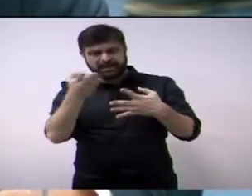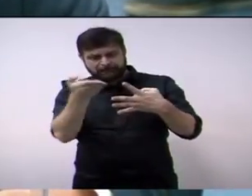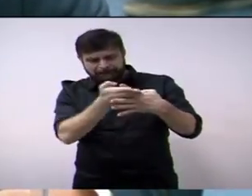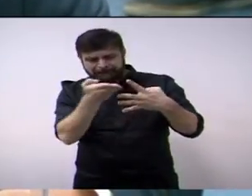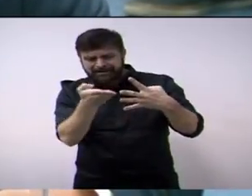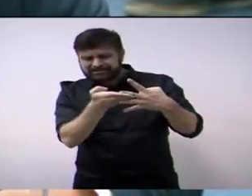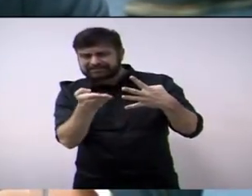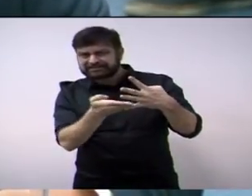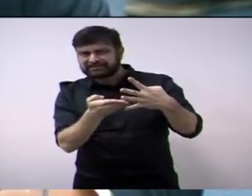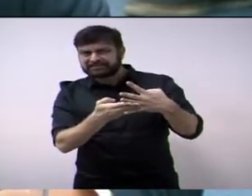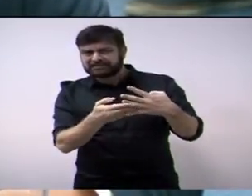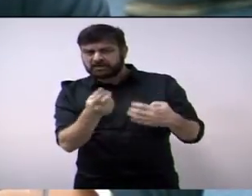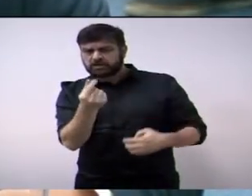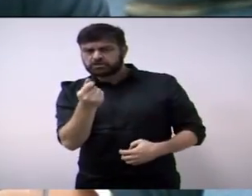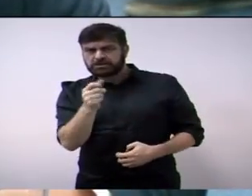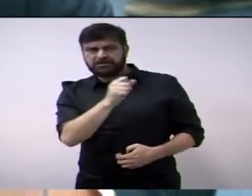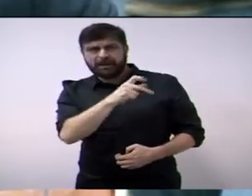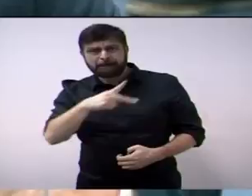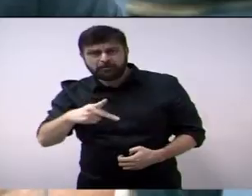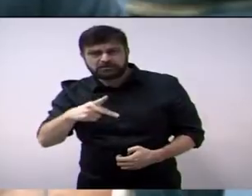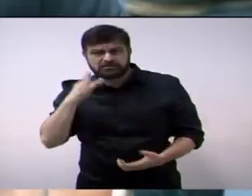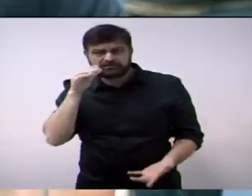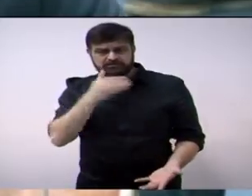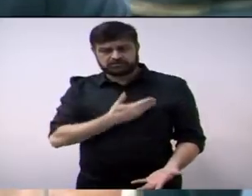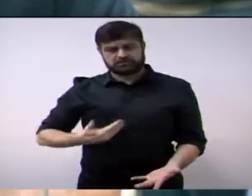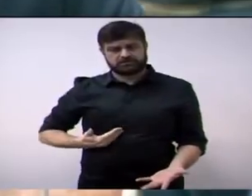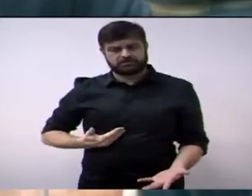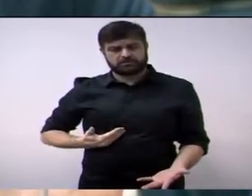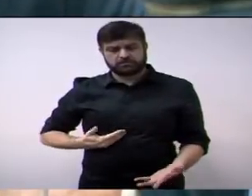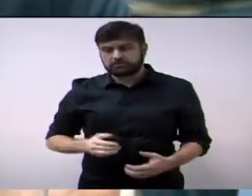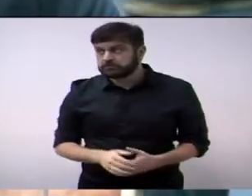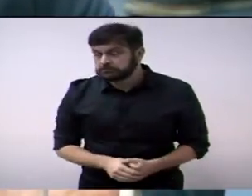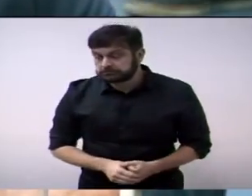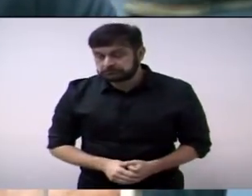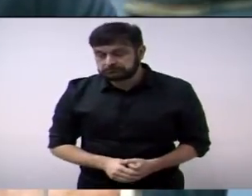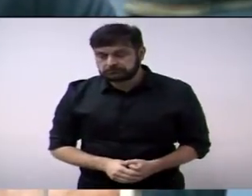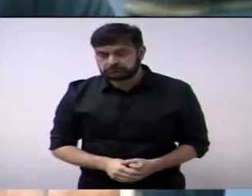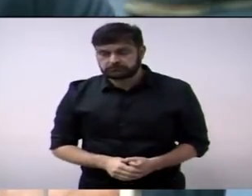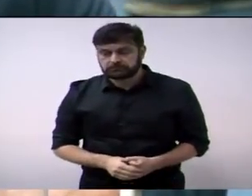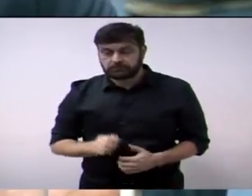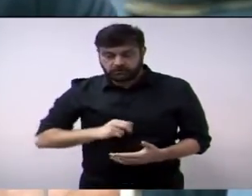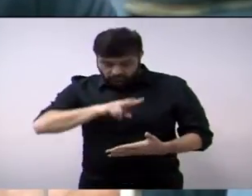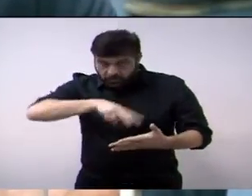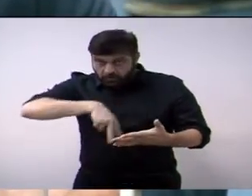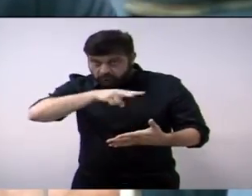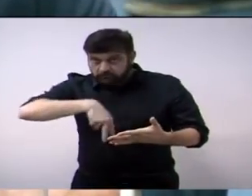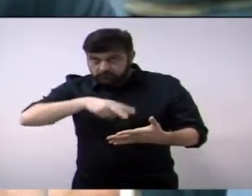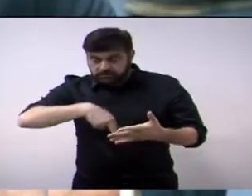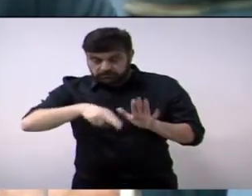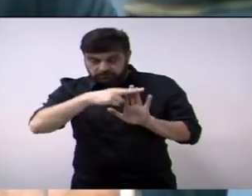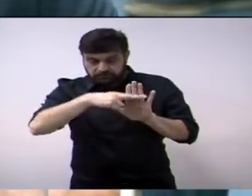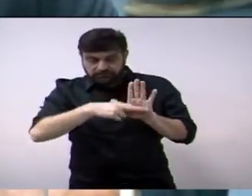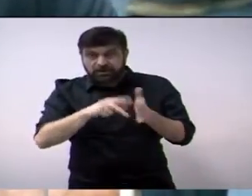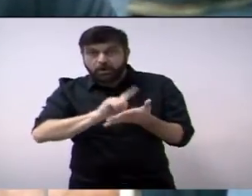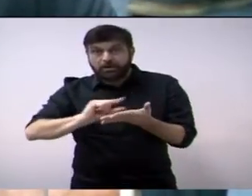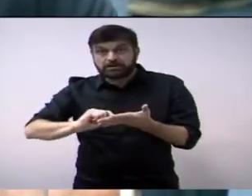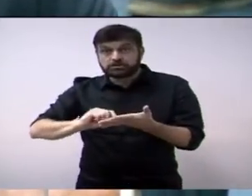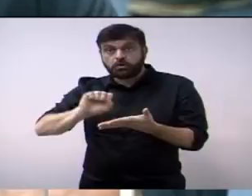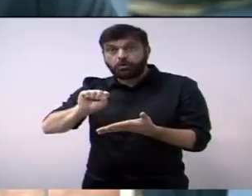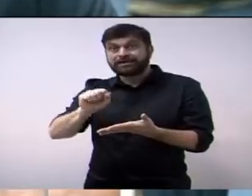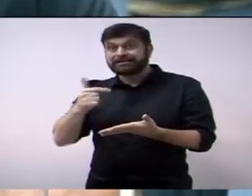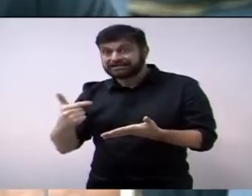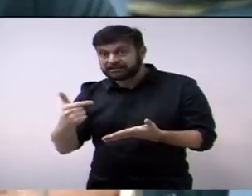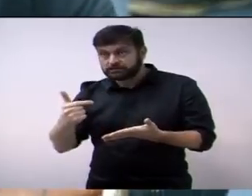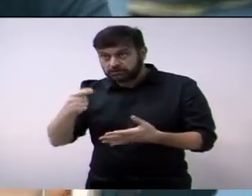Poliprev. E foi colocado o FPM, né? Eu vou ler o regimento 82 para os